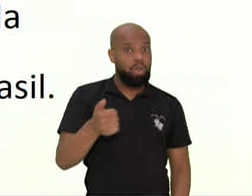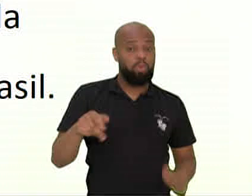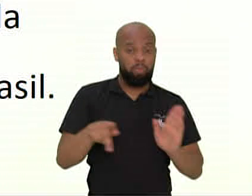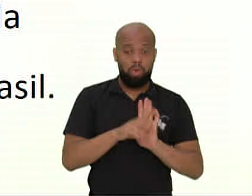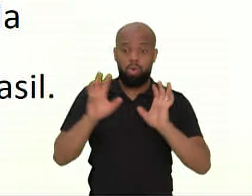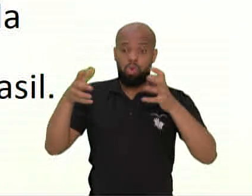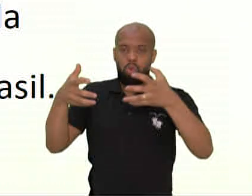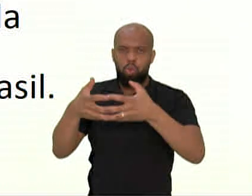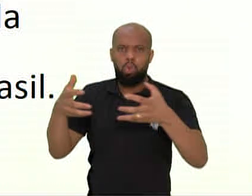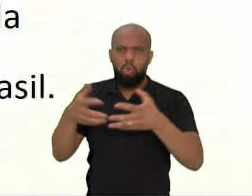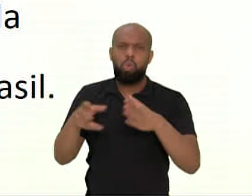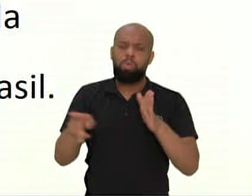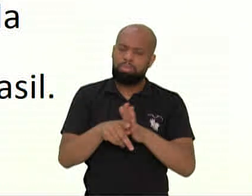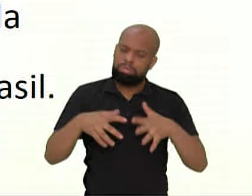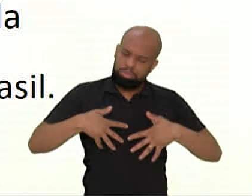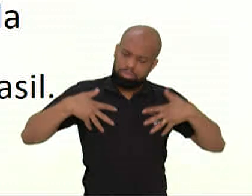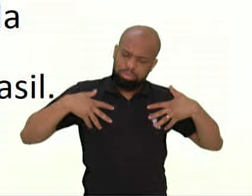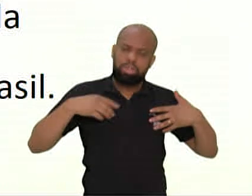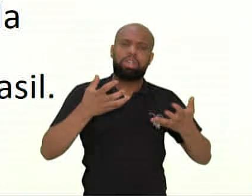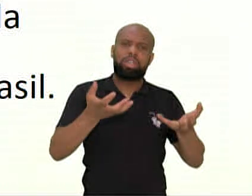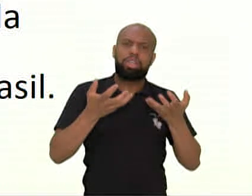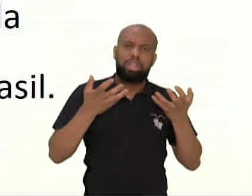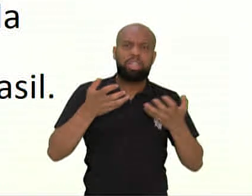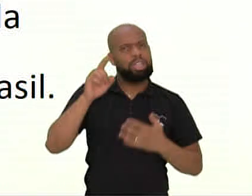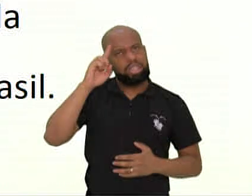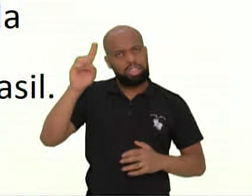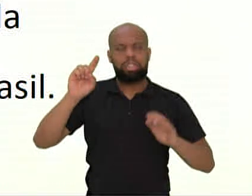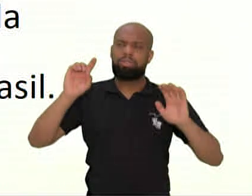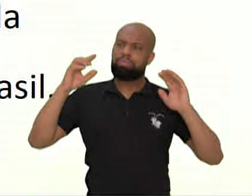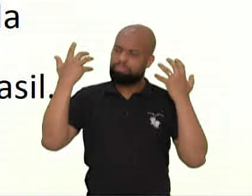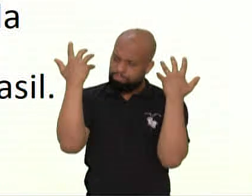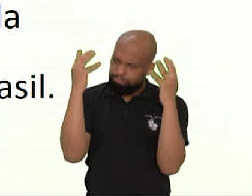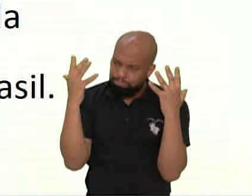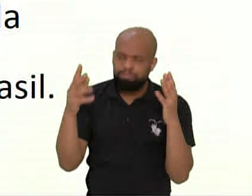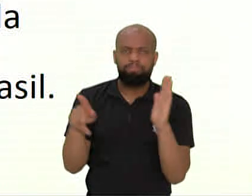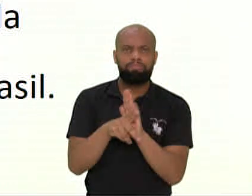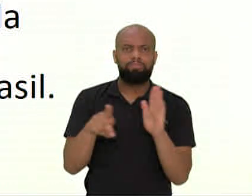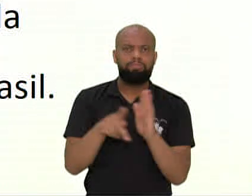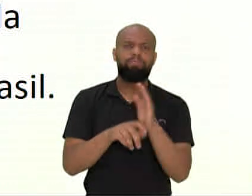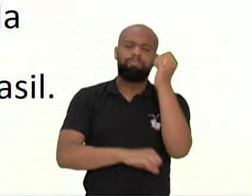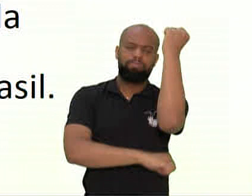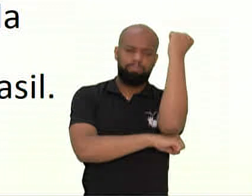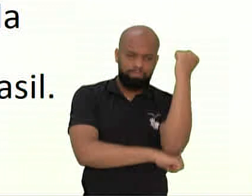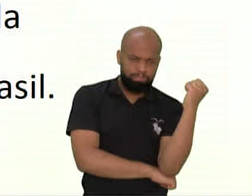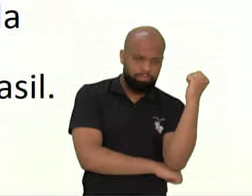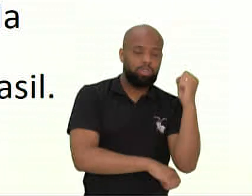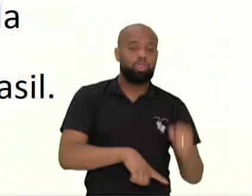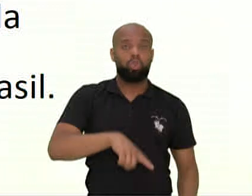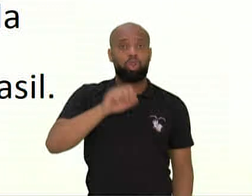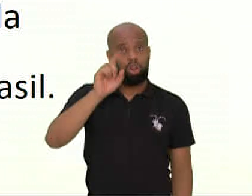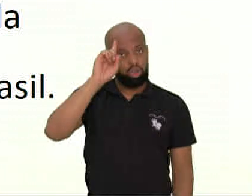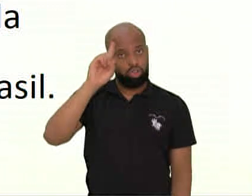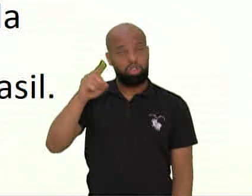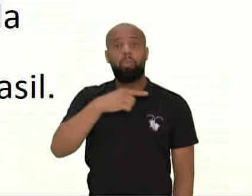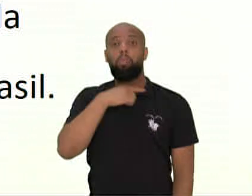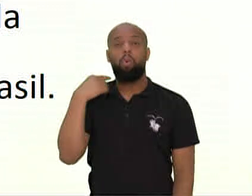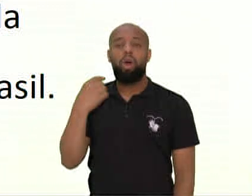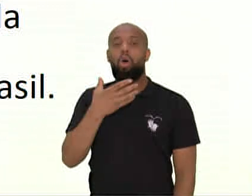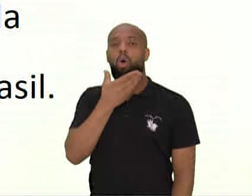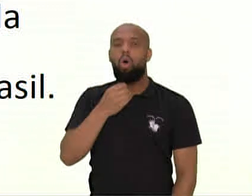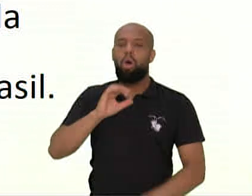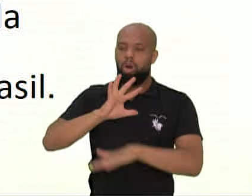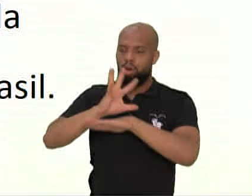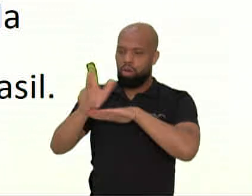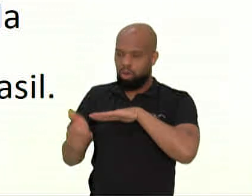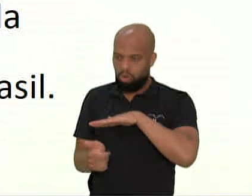por uma questão de orgulho deles, uma data que celebrasse essa resistência. A data escolhida foi a data da morte do Zumbi de Palmares, foi um dos